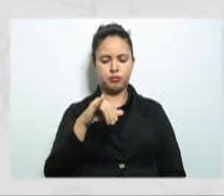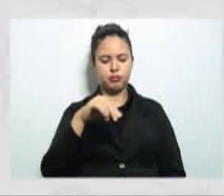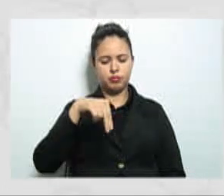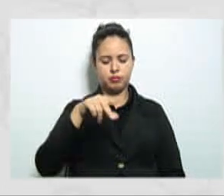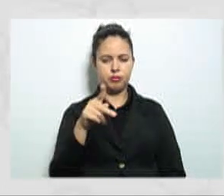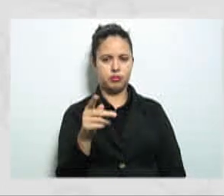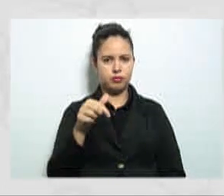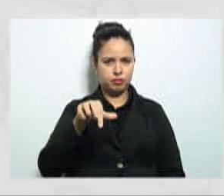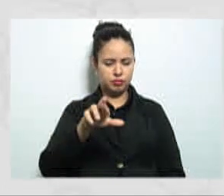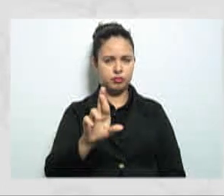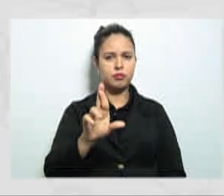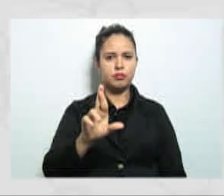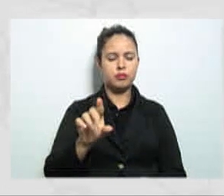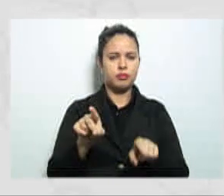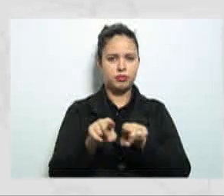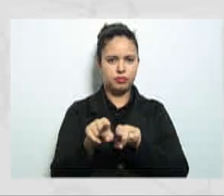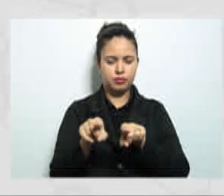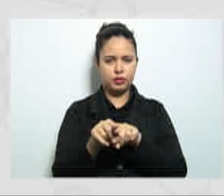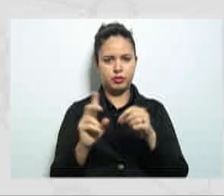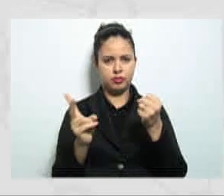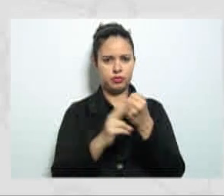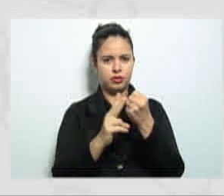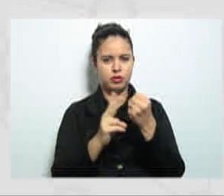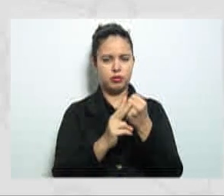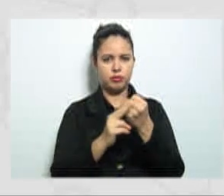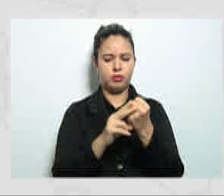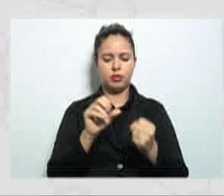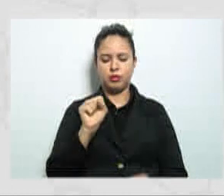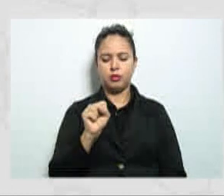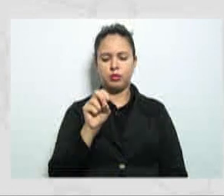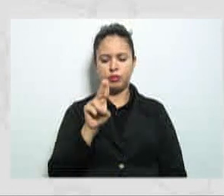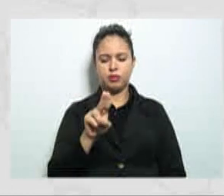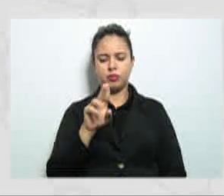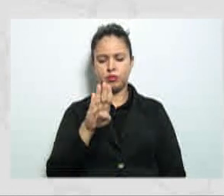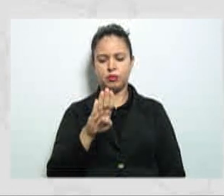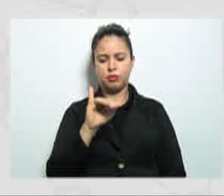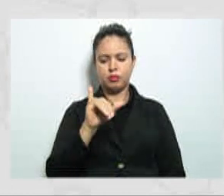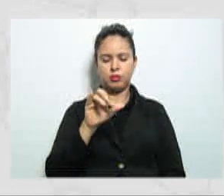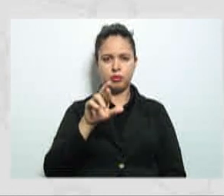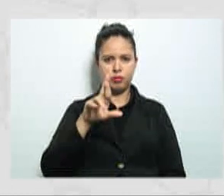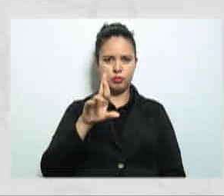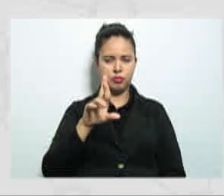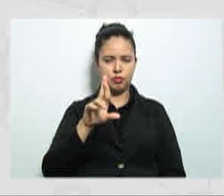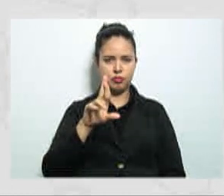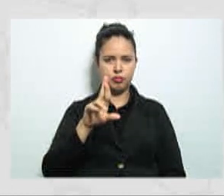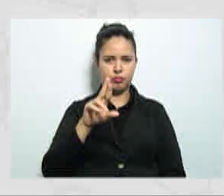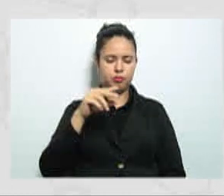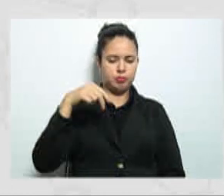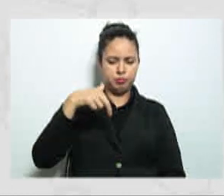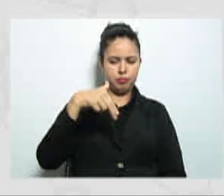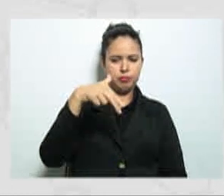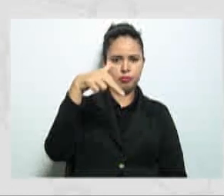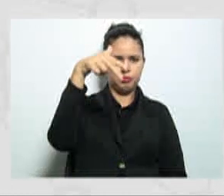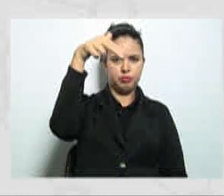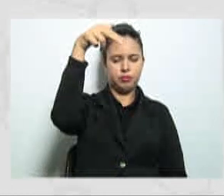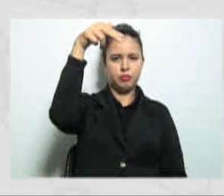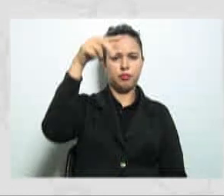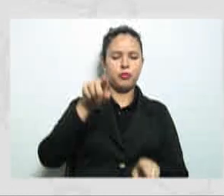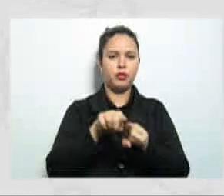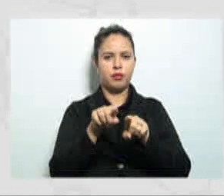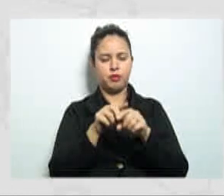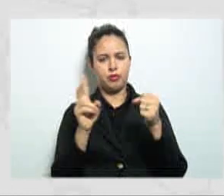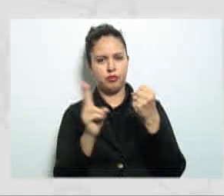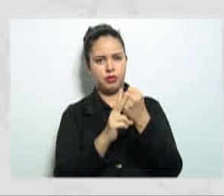Aqui também nós temos o verbo subir, que indica ação, né? Vamos ver se nós encontramos o